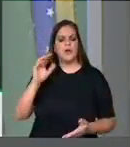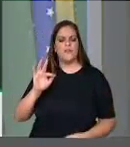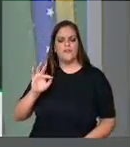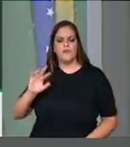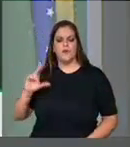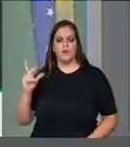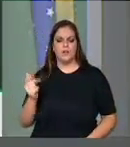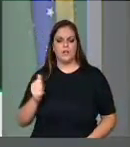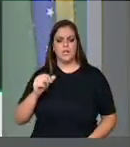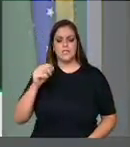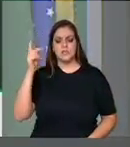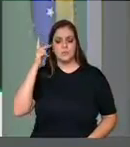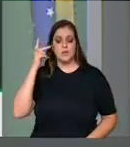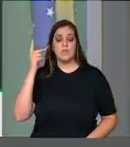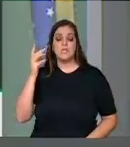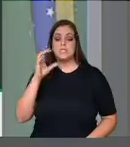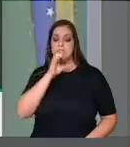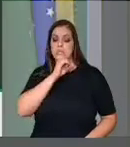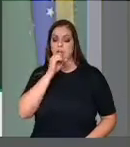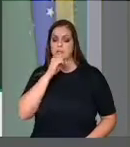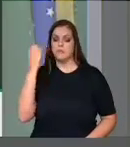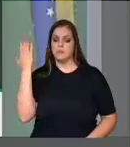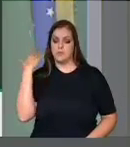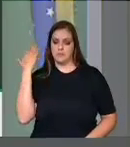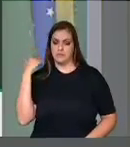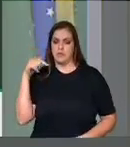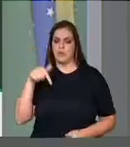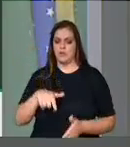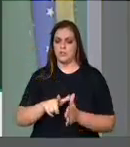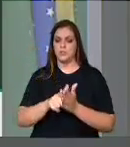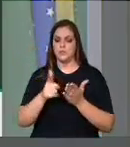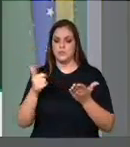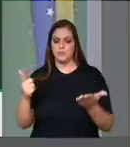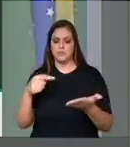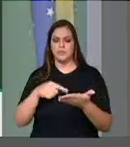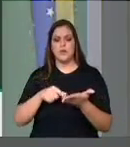Paulo, de sábado passado,